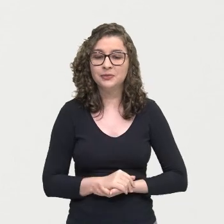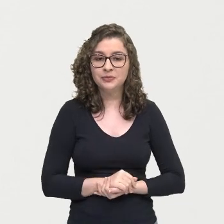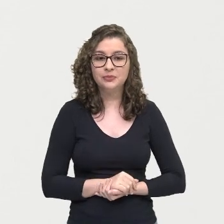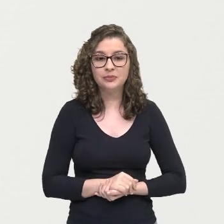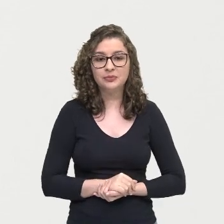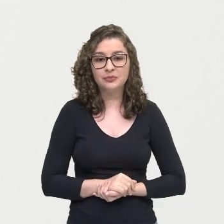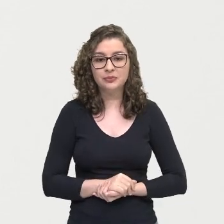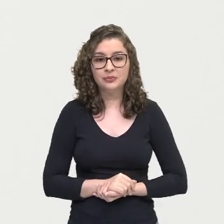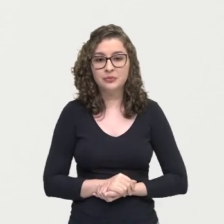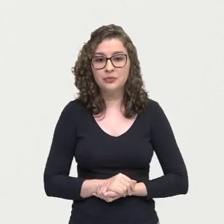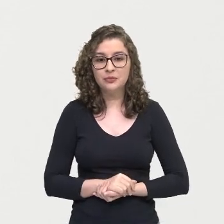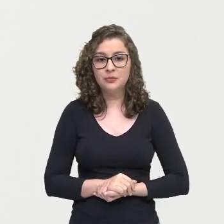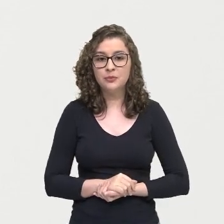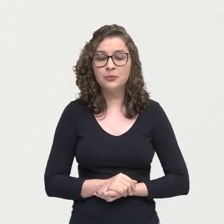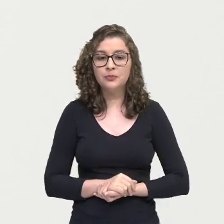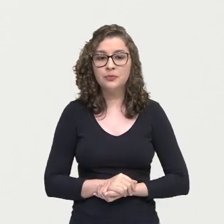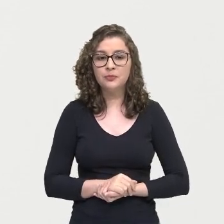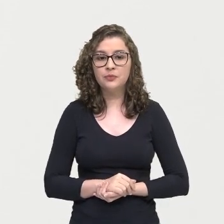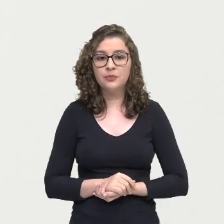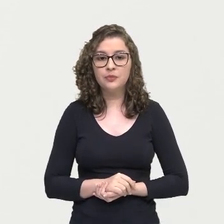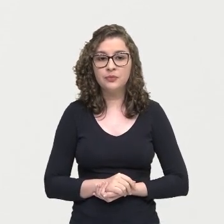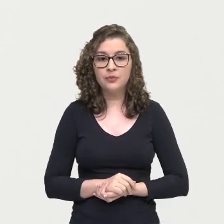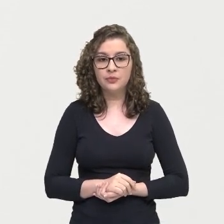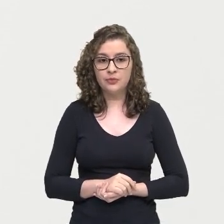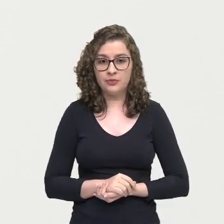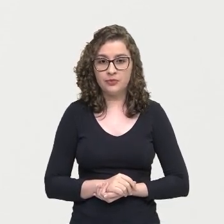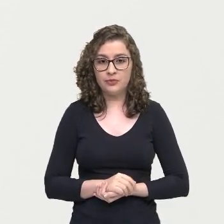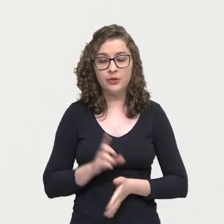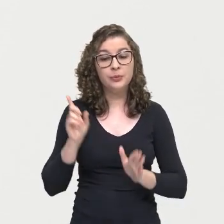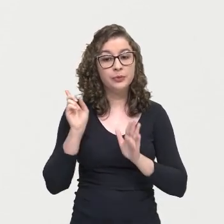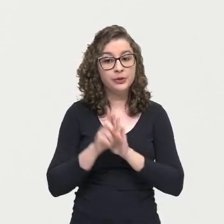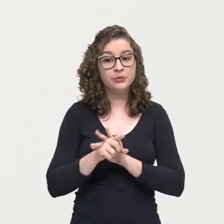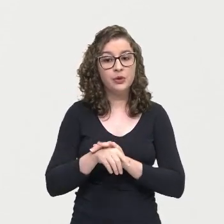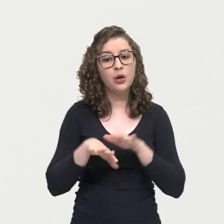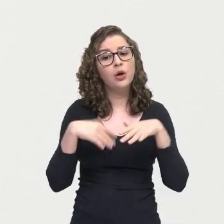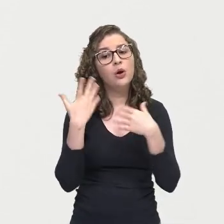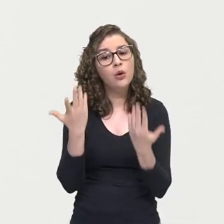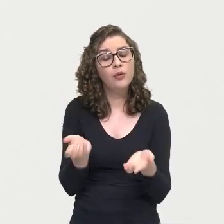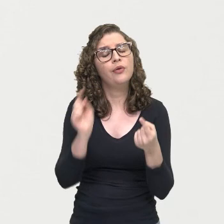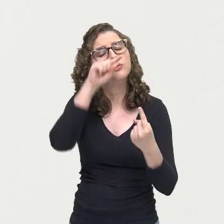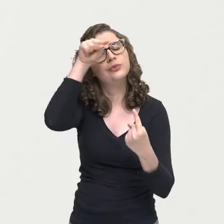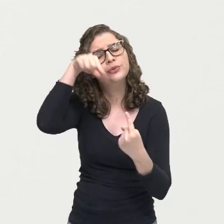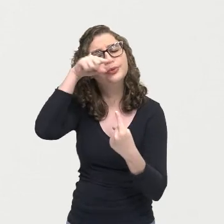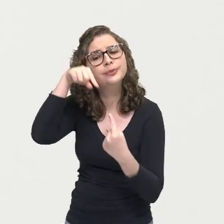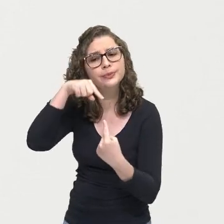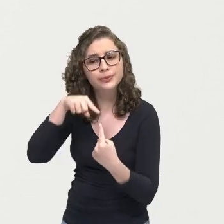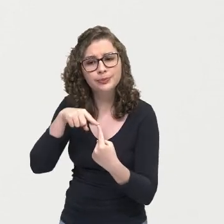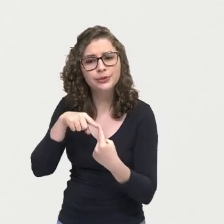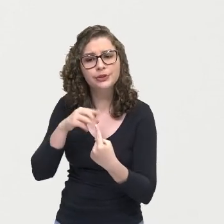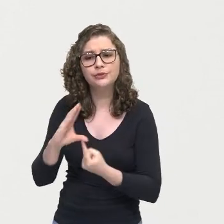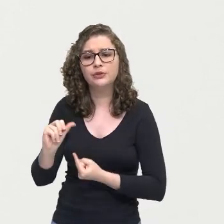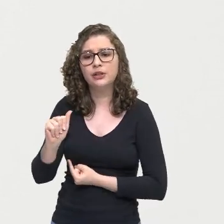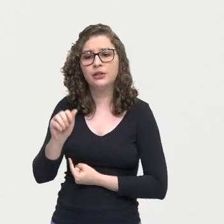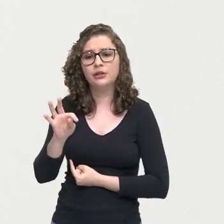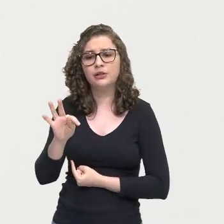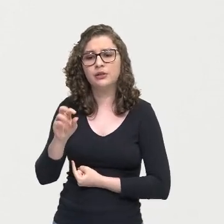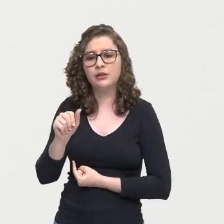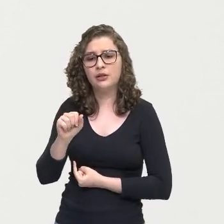agora continuar a questão. E a perguntinha dizia o seguinte, ó: qual a função do catalisador,